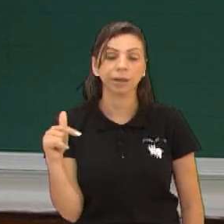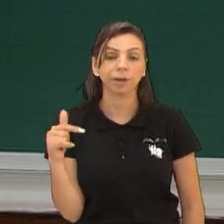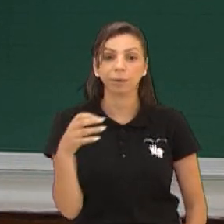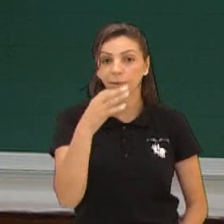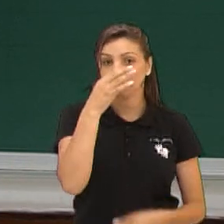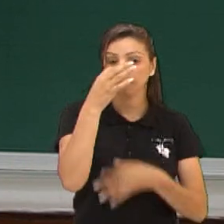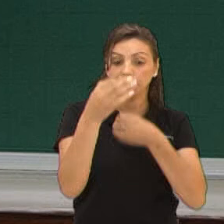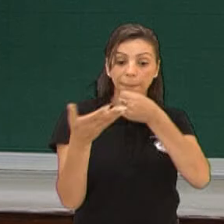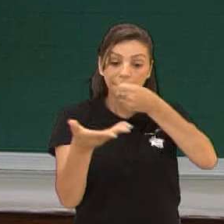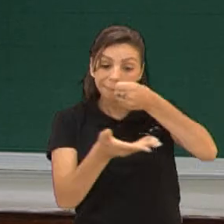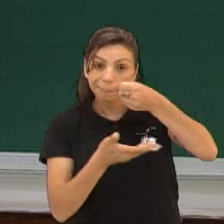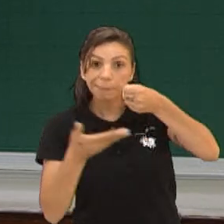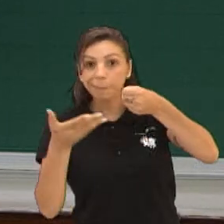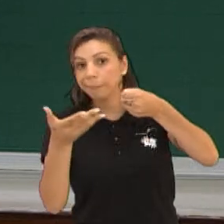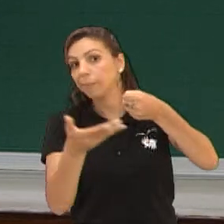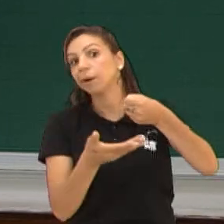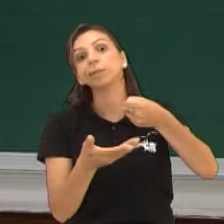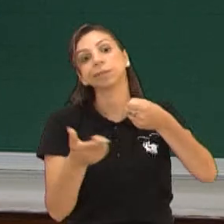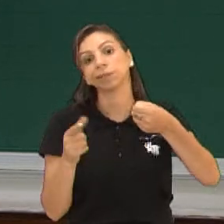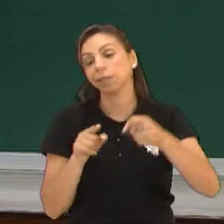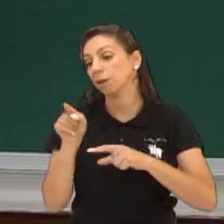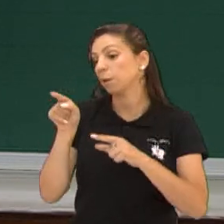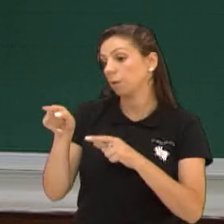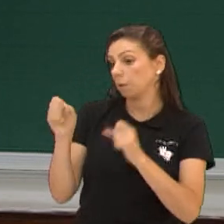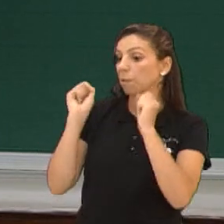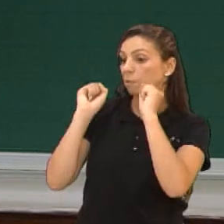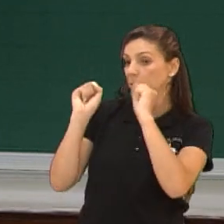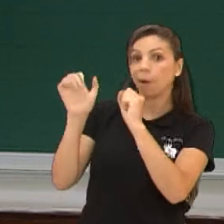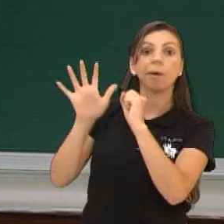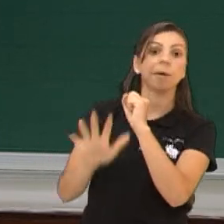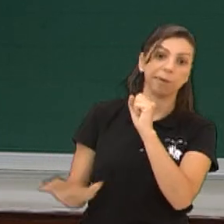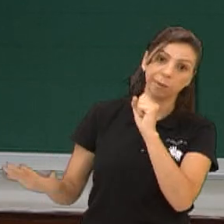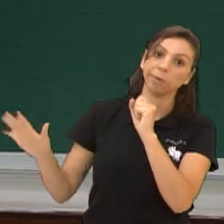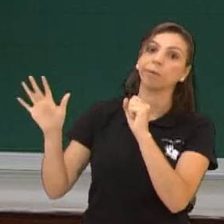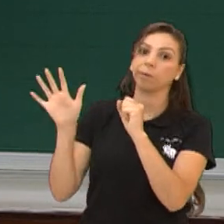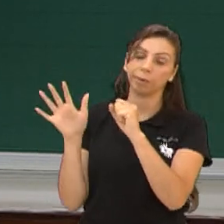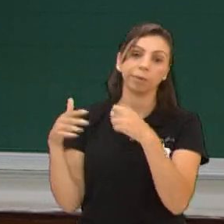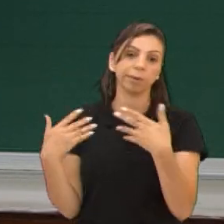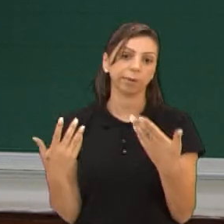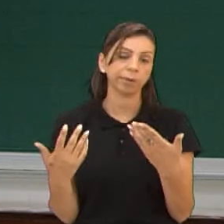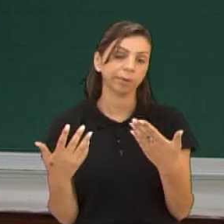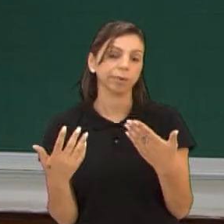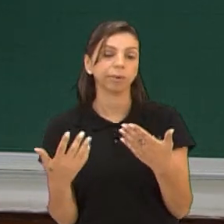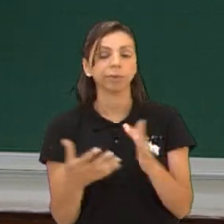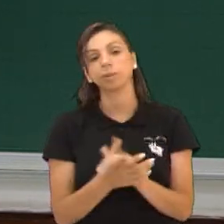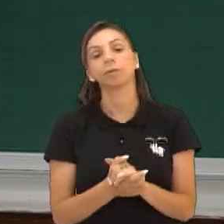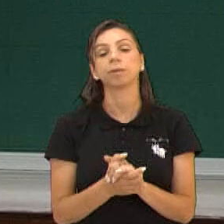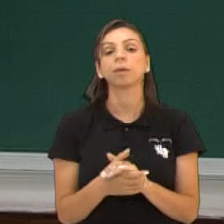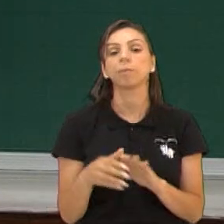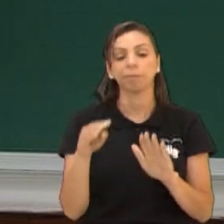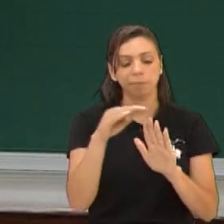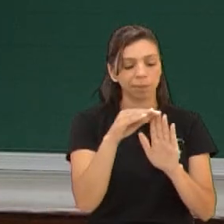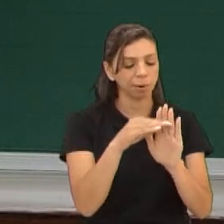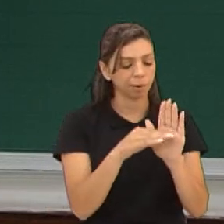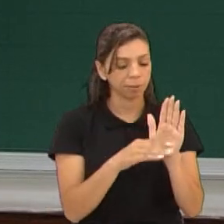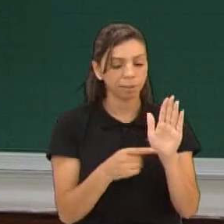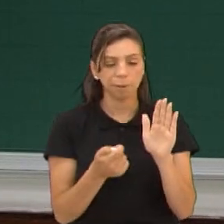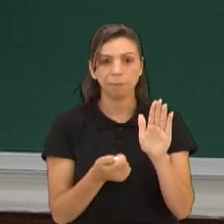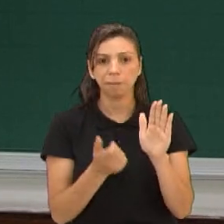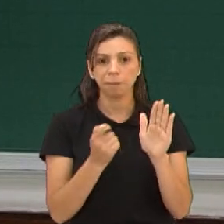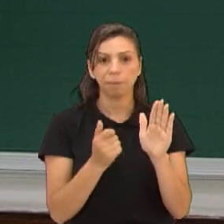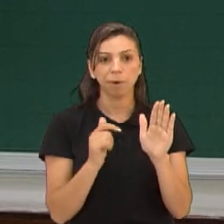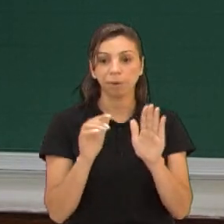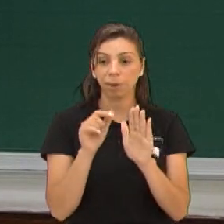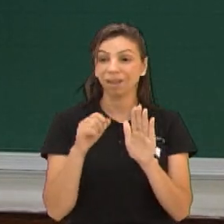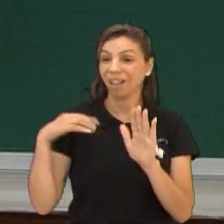suficientes para dizer que algo pode ser generalizado ou seja que eu com poucos elementos eu já digo que